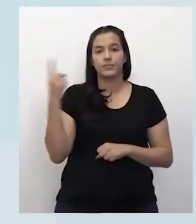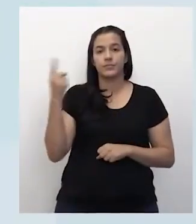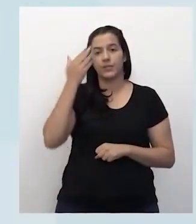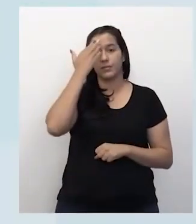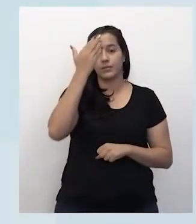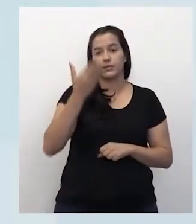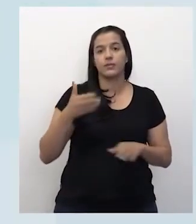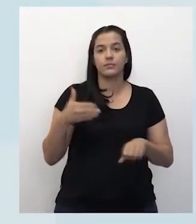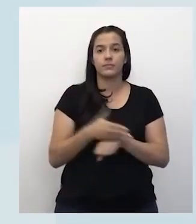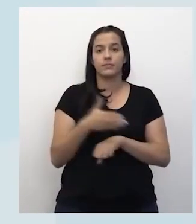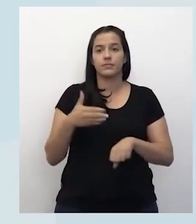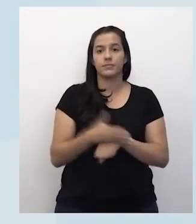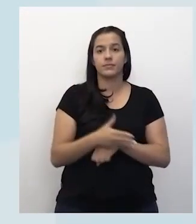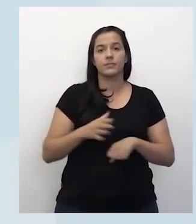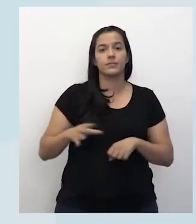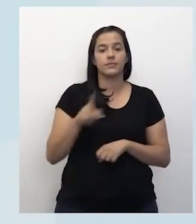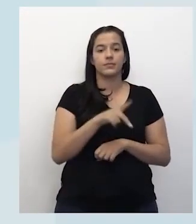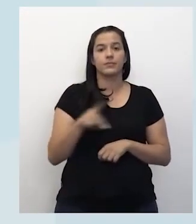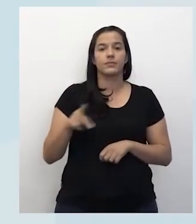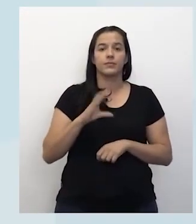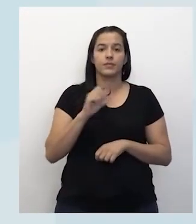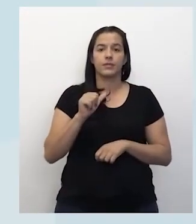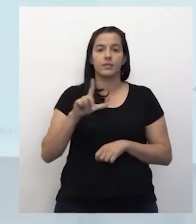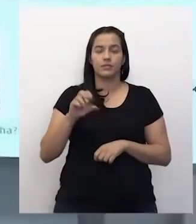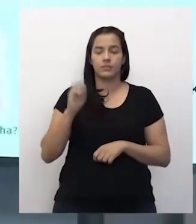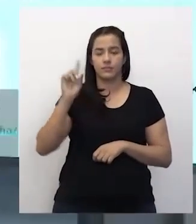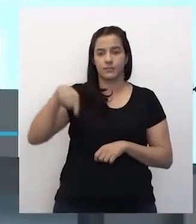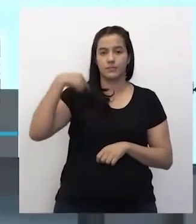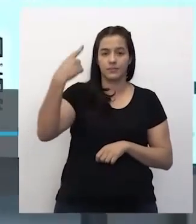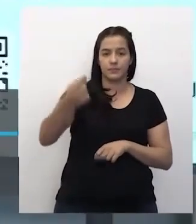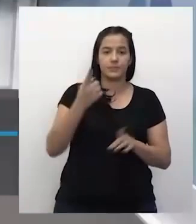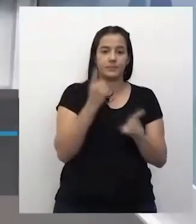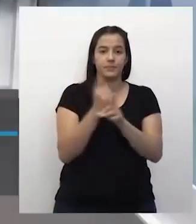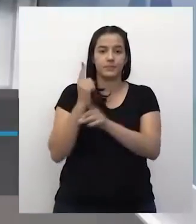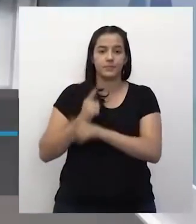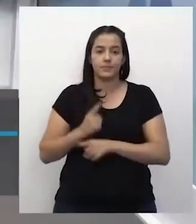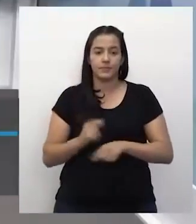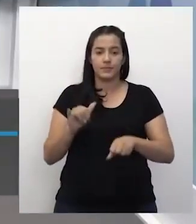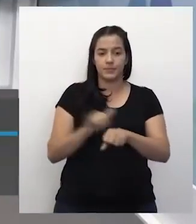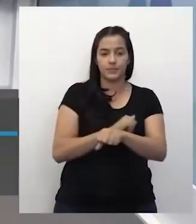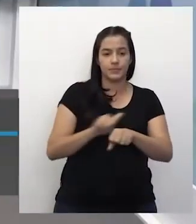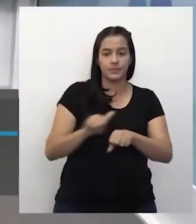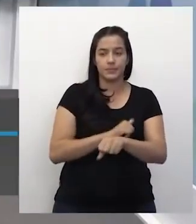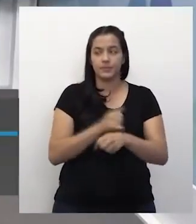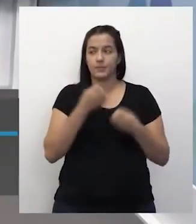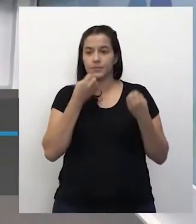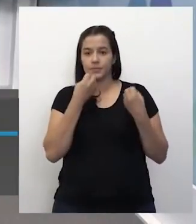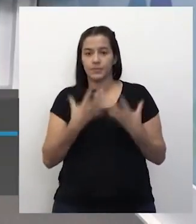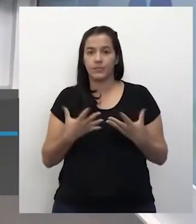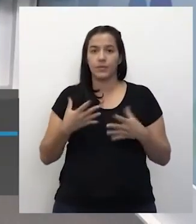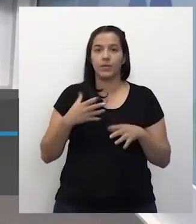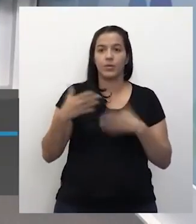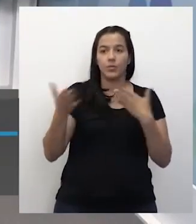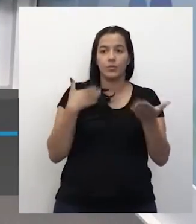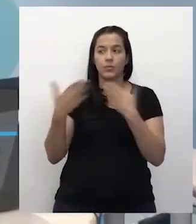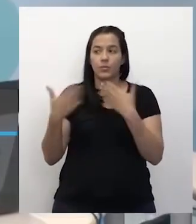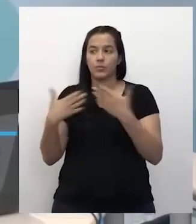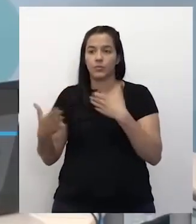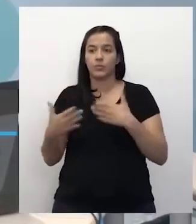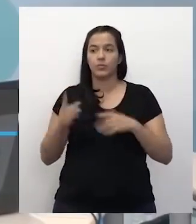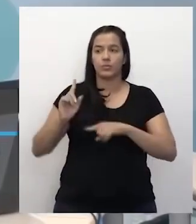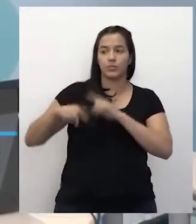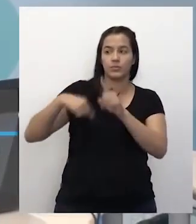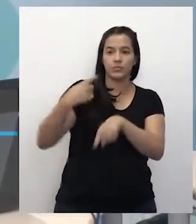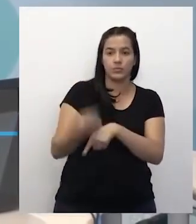aí pela participação, obrigado, professor Carlos, até a próxima, pessoal. Muitas estratégias de aprendizagem, os professores discutindo aqui para trabalhar posteriormente